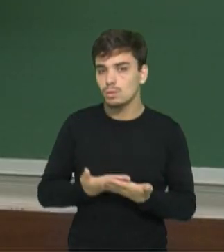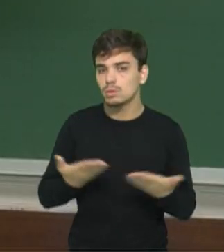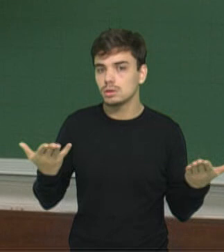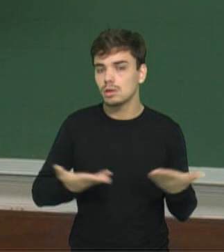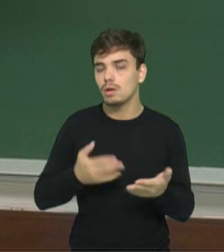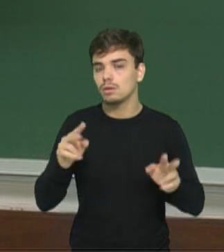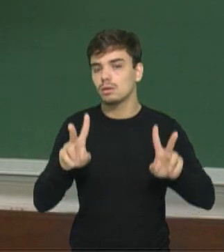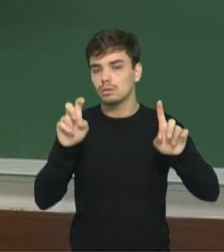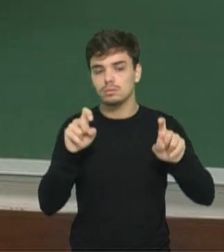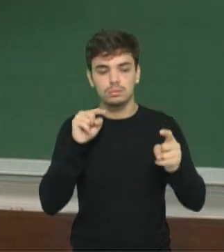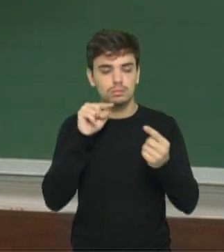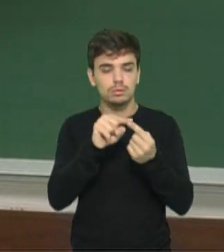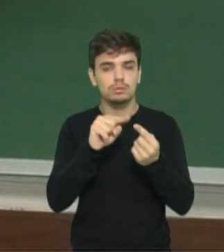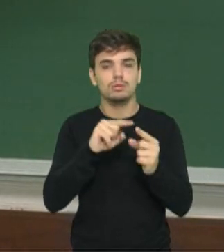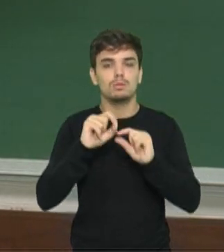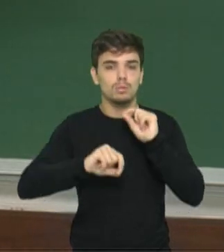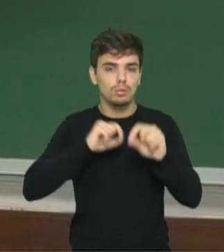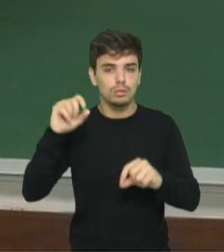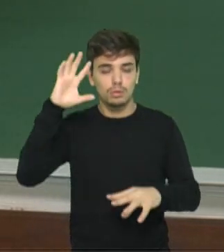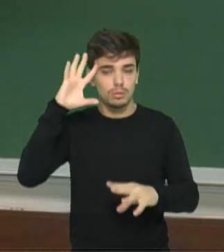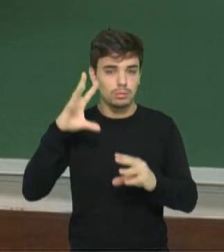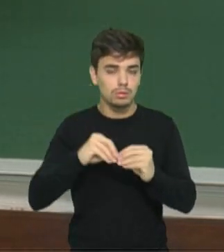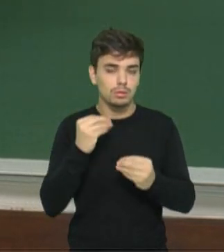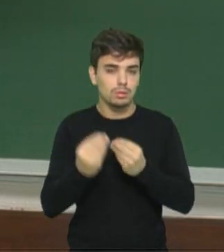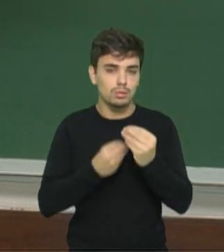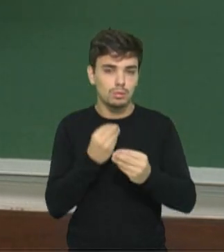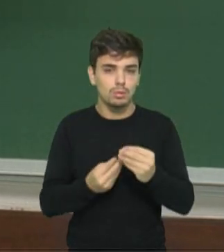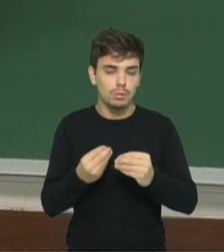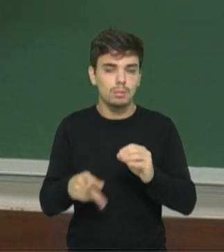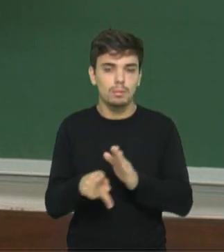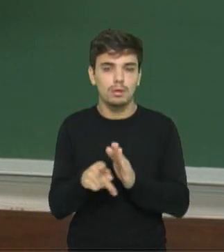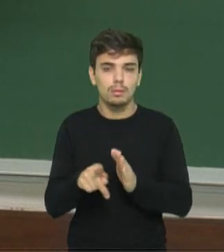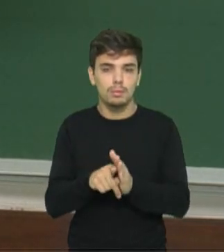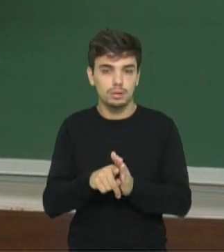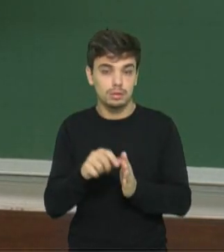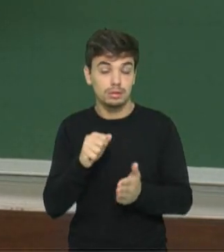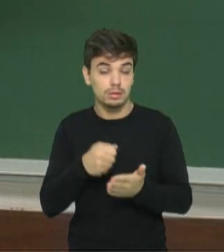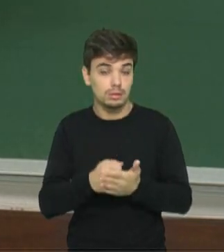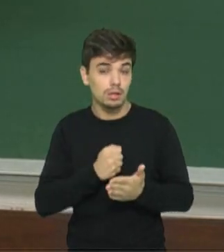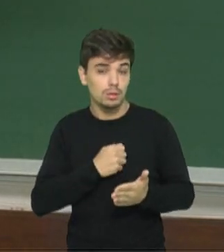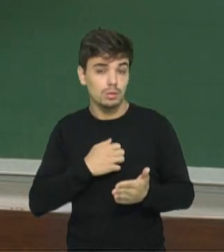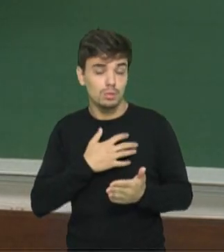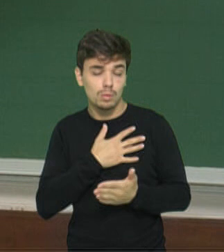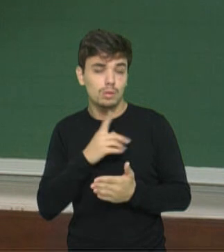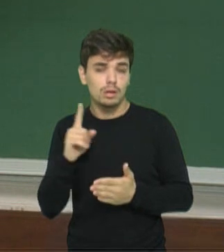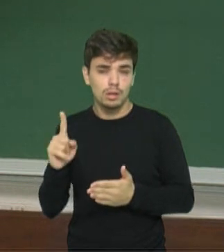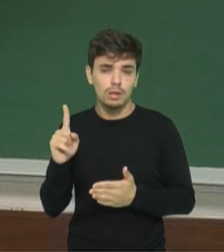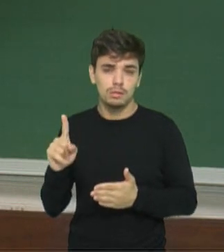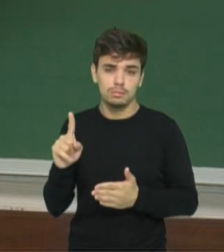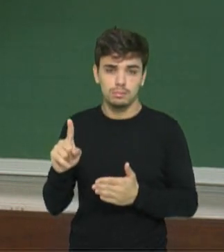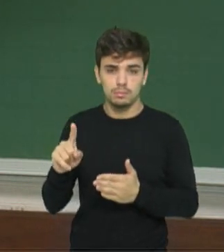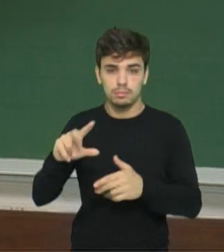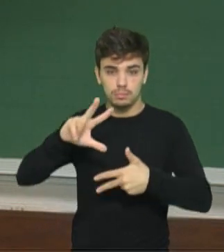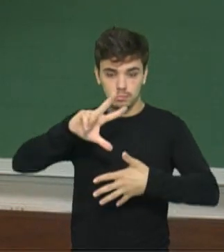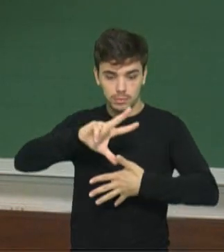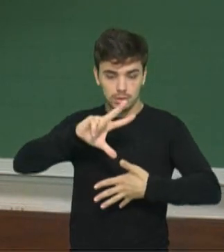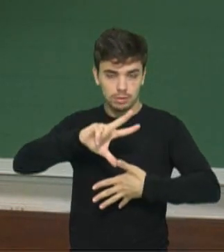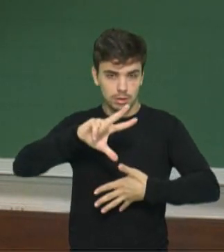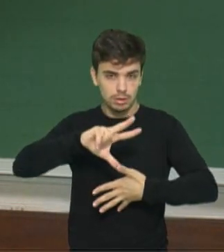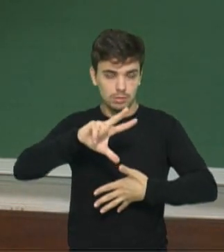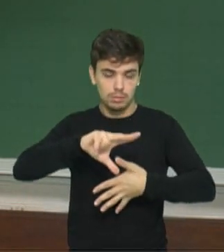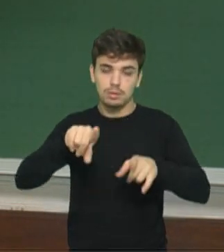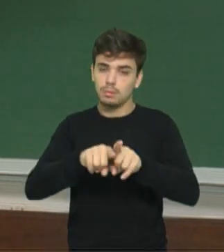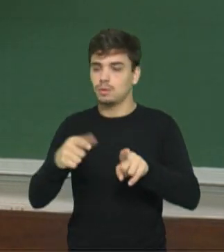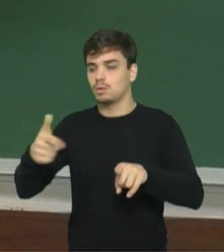nossos objetivos, compreender o processo de instalação das ditaduras na América Latina. Não houve somente ditadura aqui no Brasil,